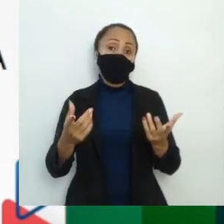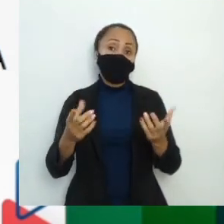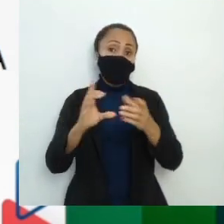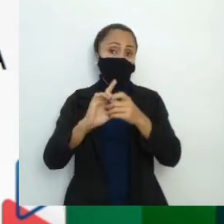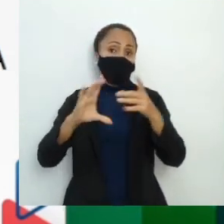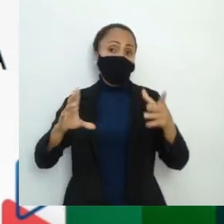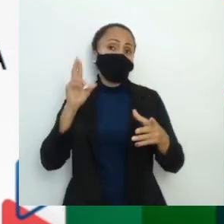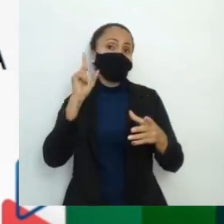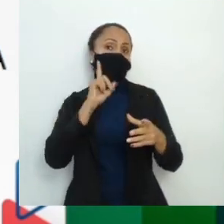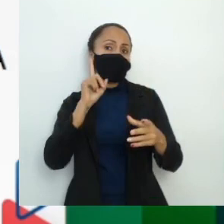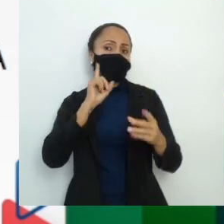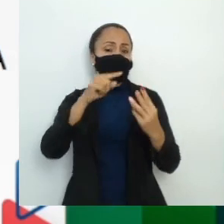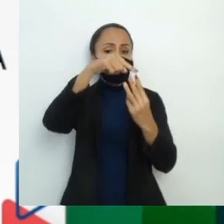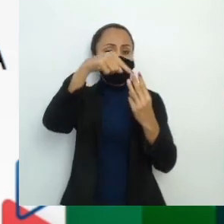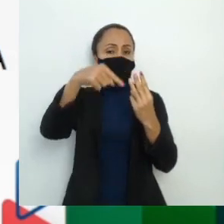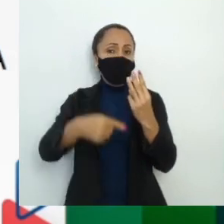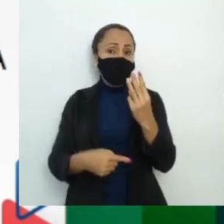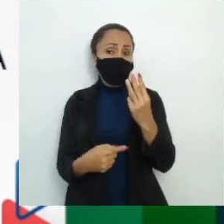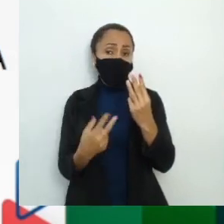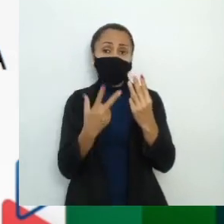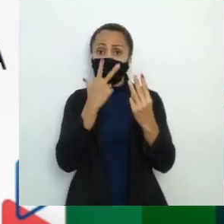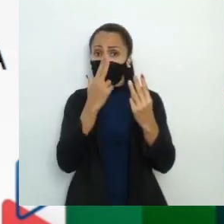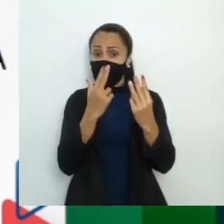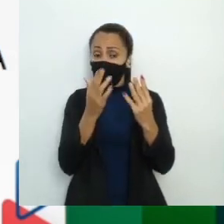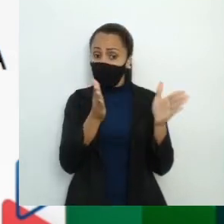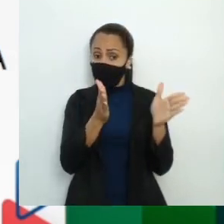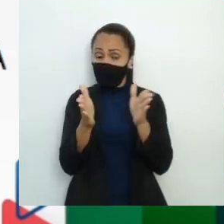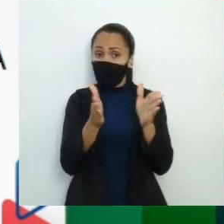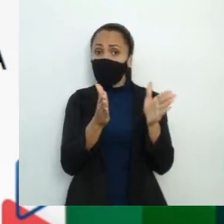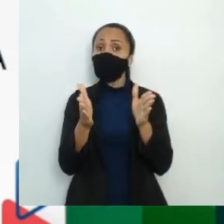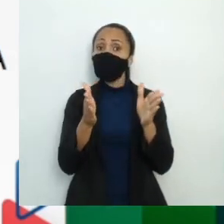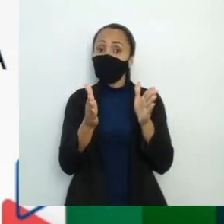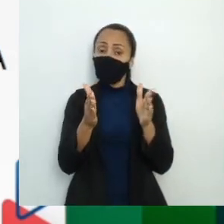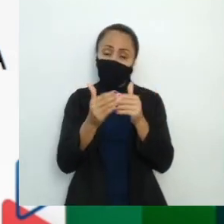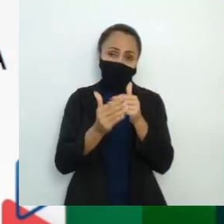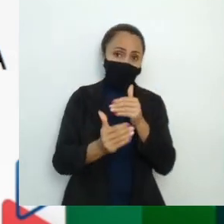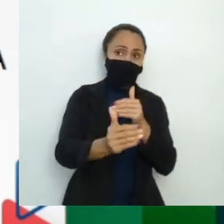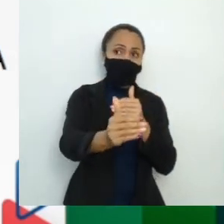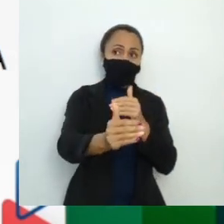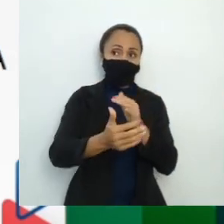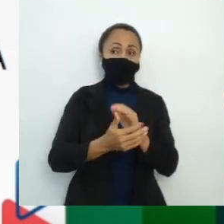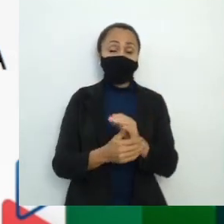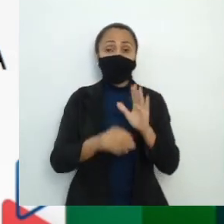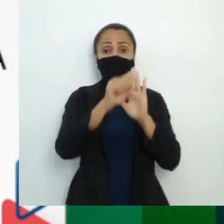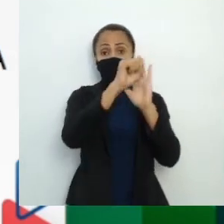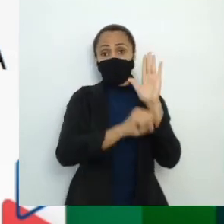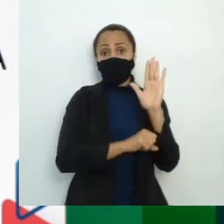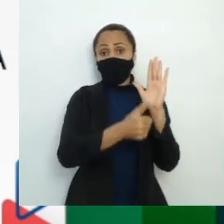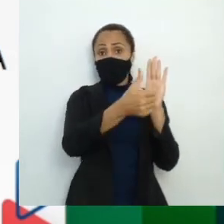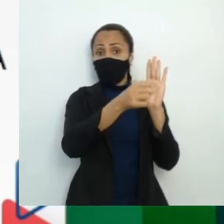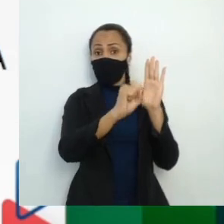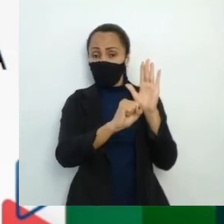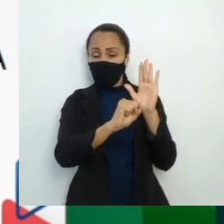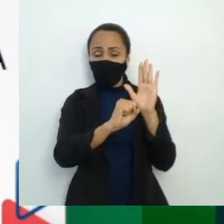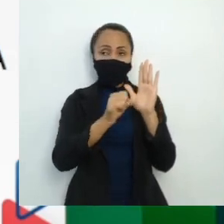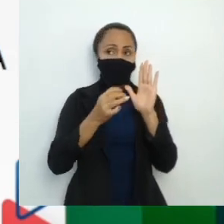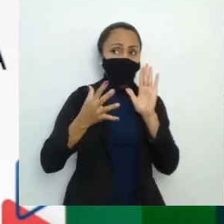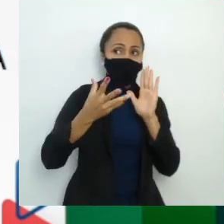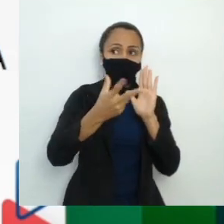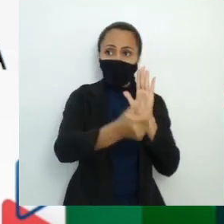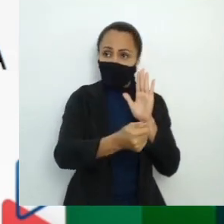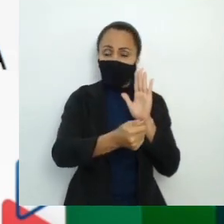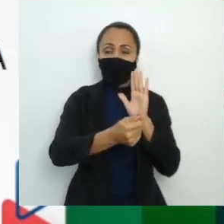Sabe o que é que as três têm em comum? O período em que elas estão vivenciando. Trata-se do século XVIII, velho. Então você tem,